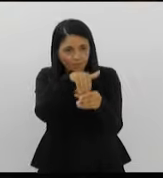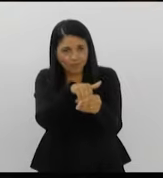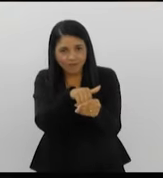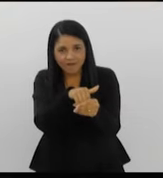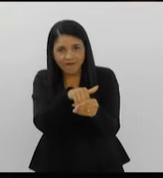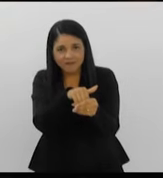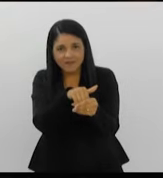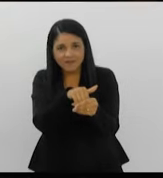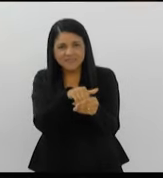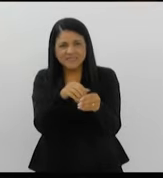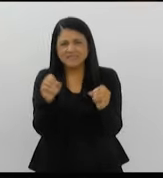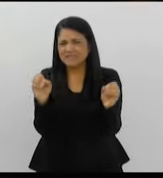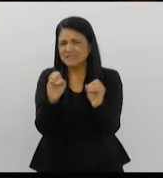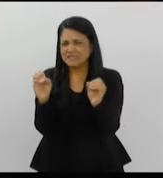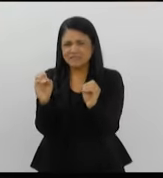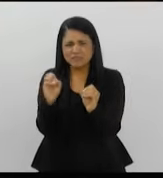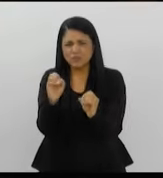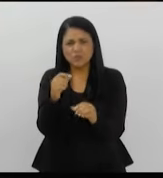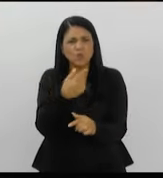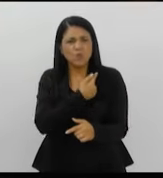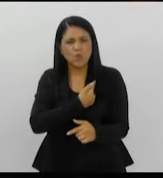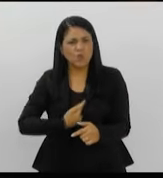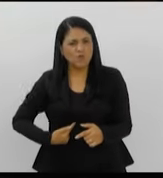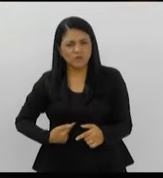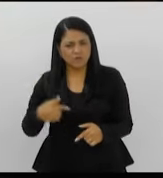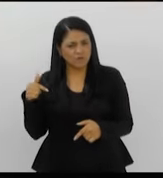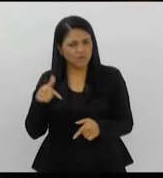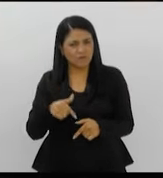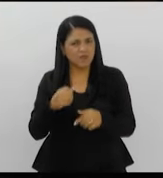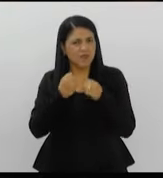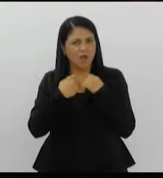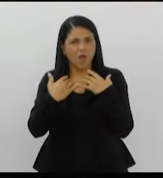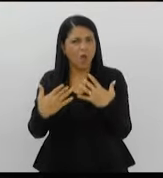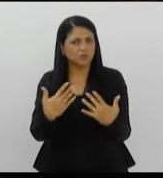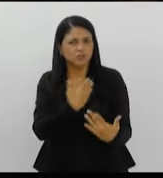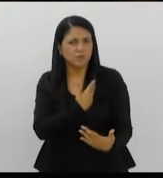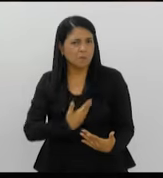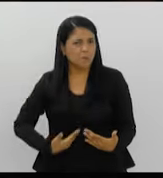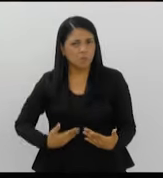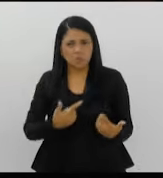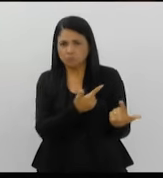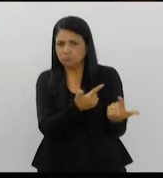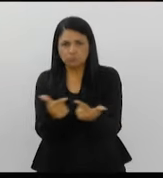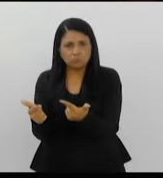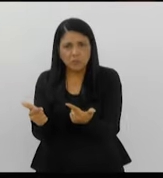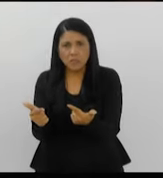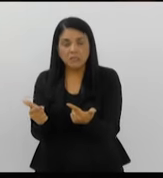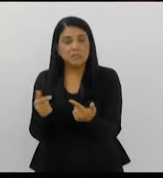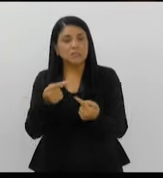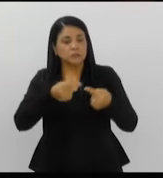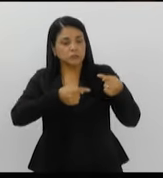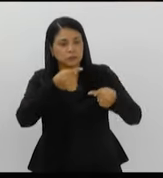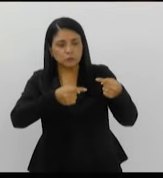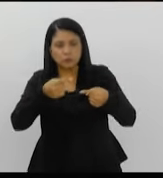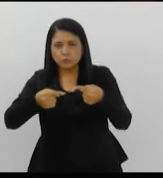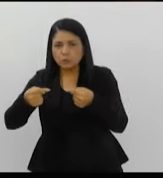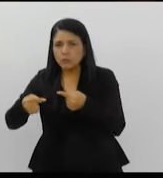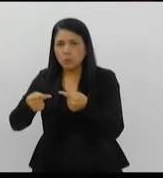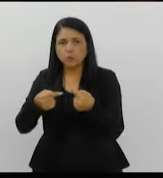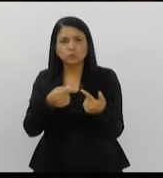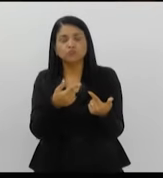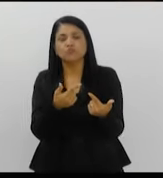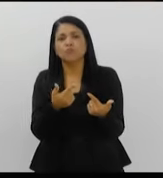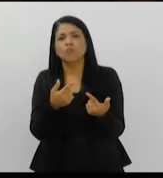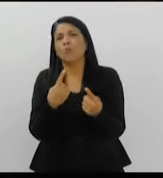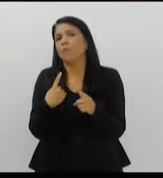sem o governo sequer vir aqui promover uma audiência pública e aprofundar uma discussão de quais são as